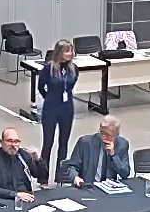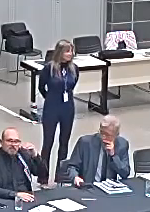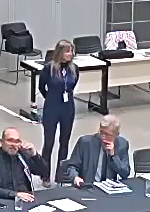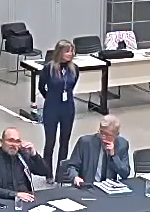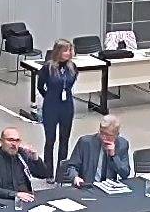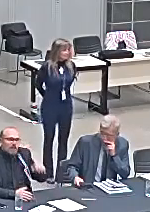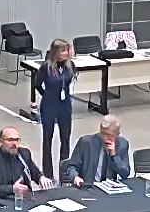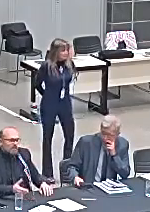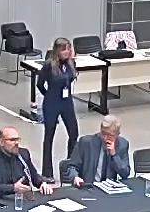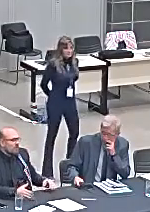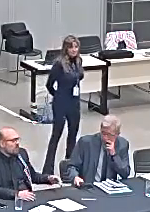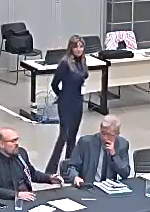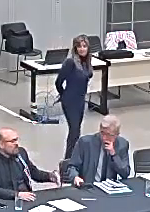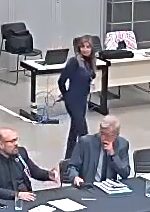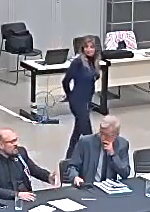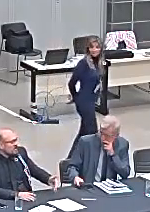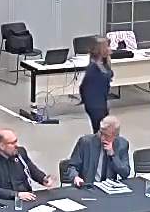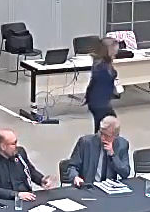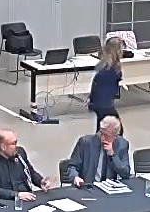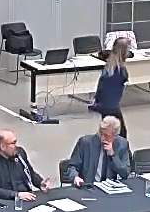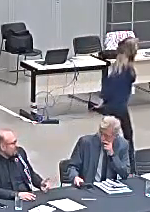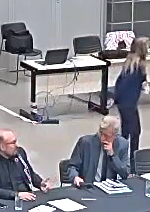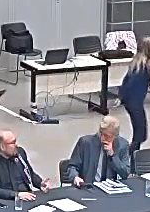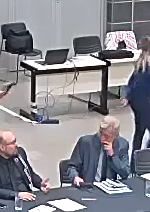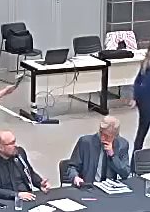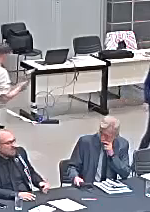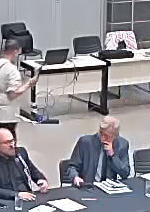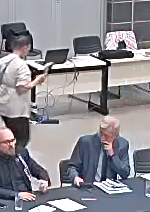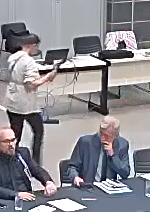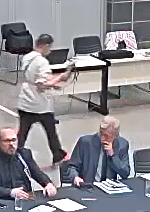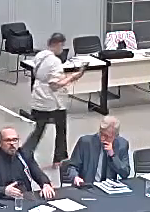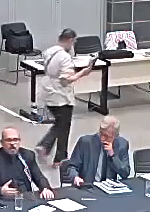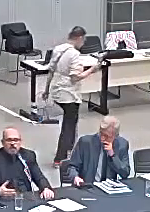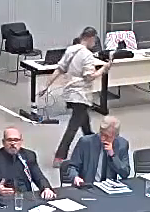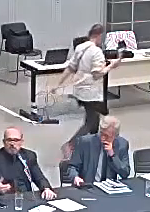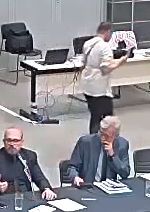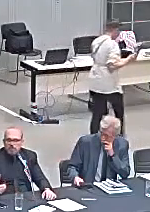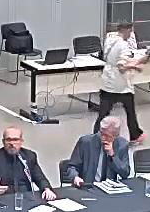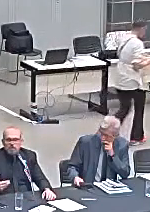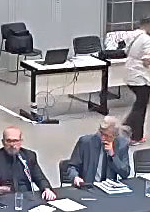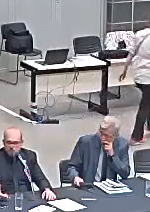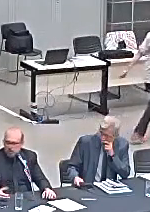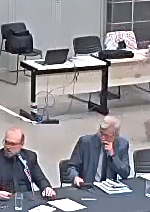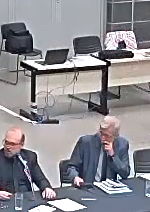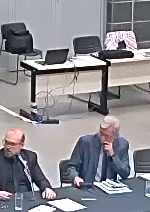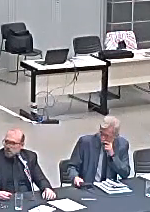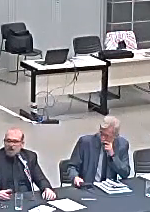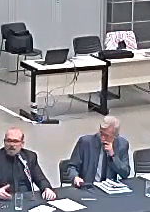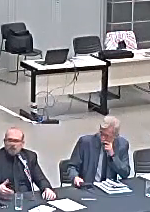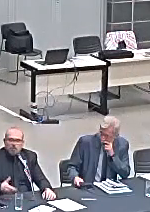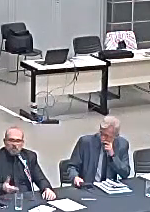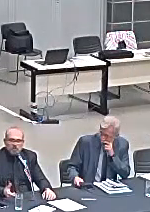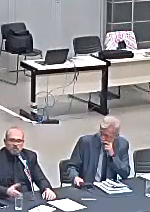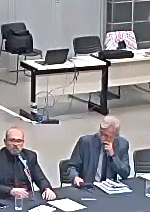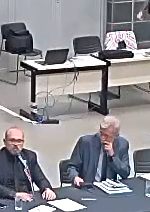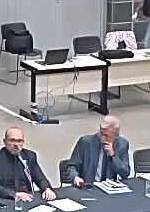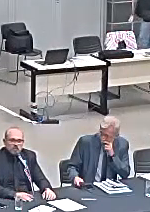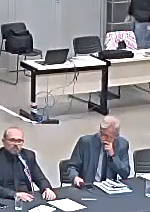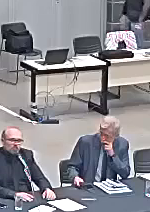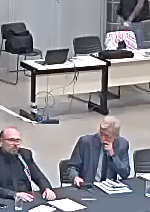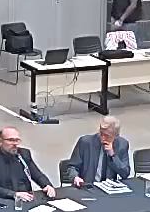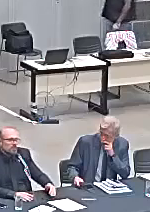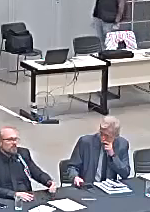mais audiências exatamente por conta dessa questão que foi debatida hoje da dificuldade de vir para Belo Horizonte até por conta